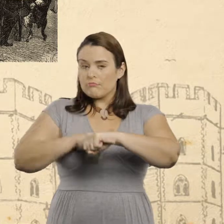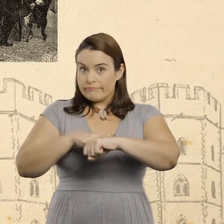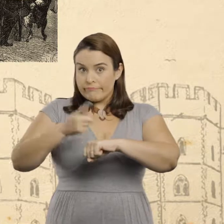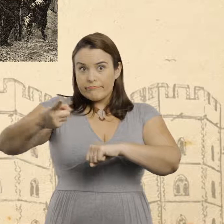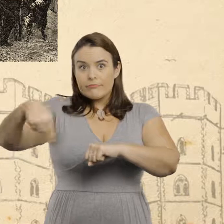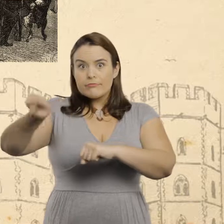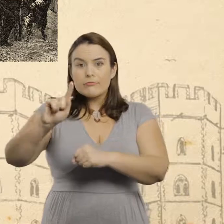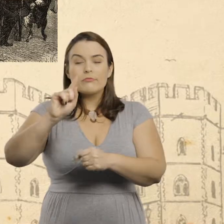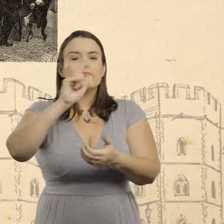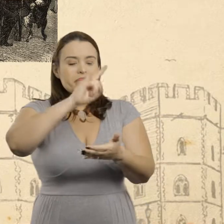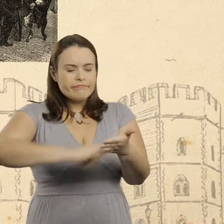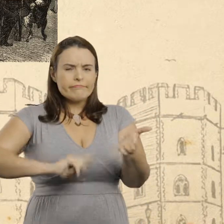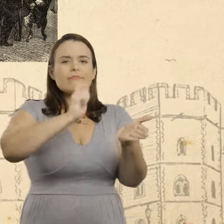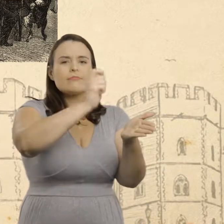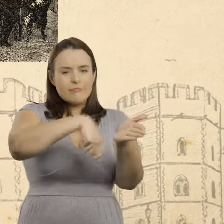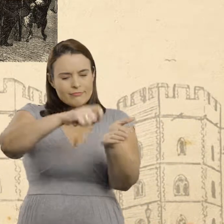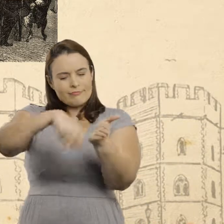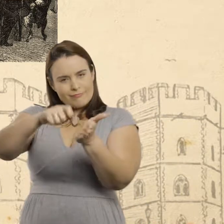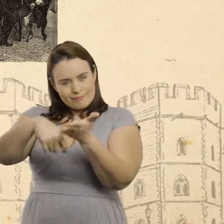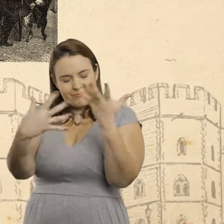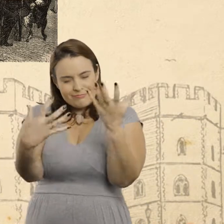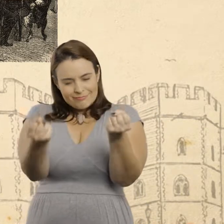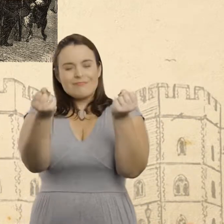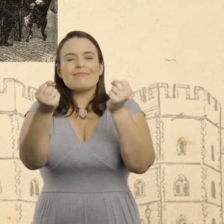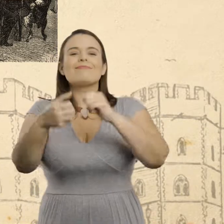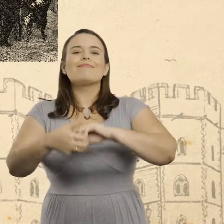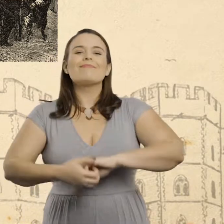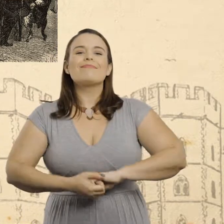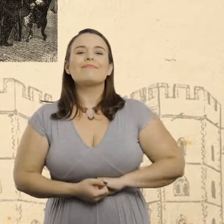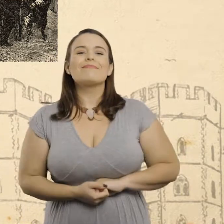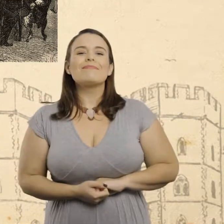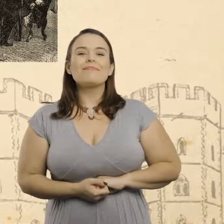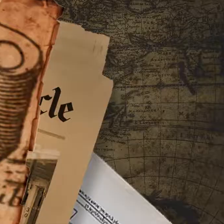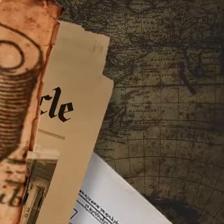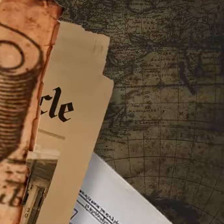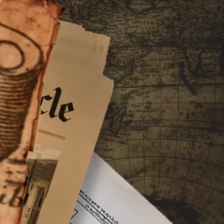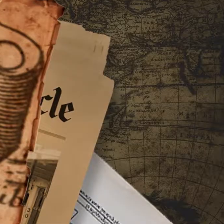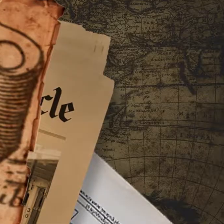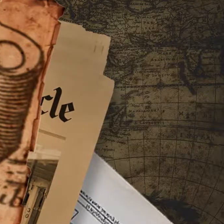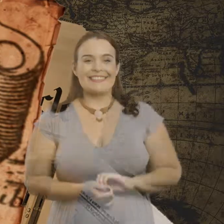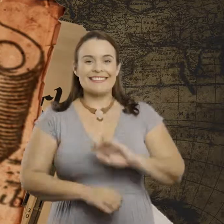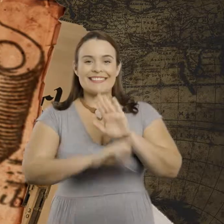8h45 da noite. Todos assinaram a aposta.